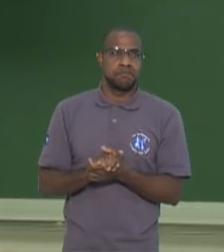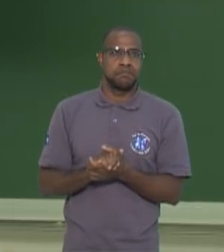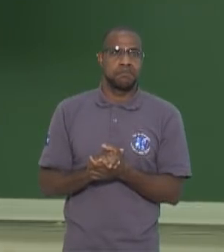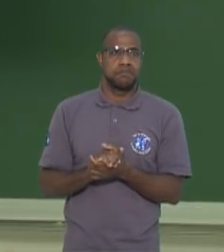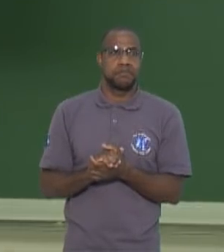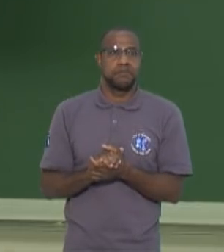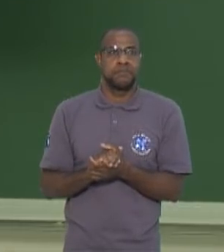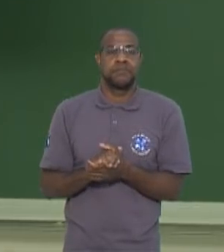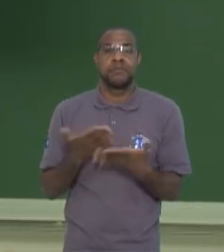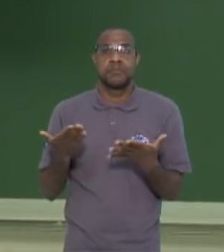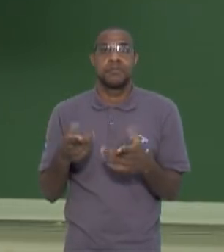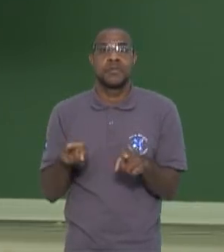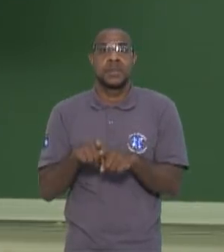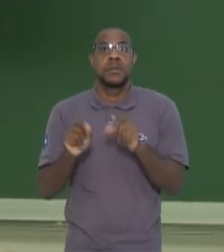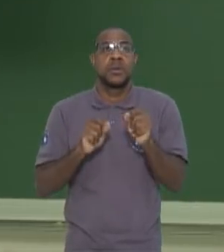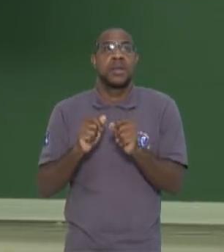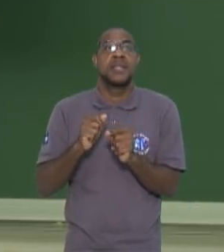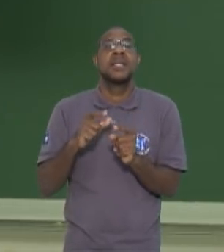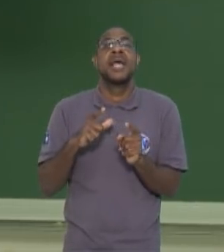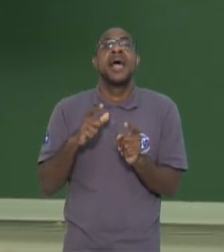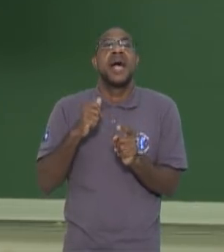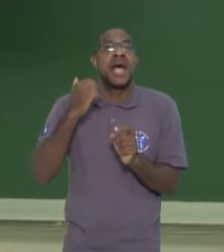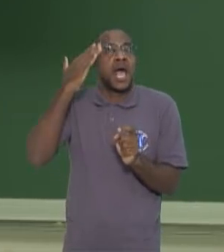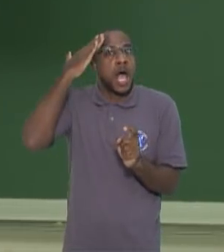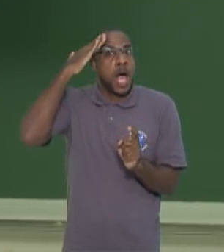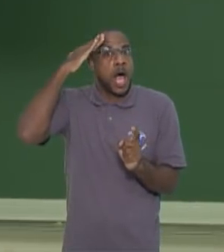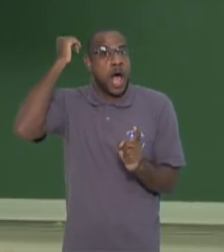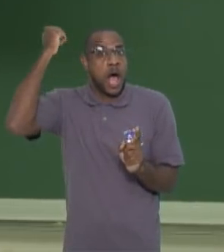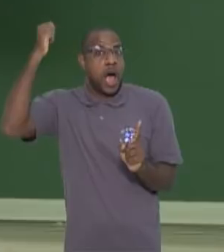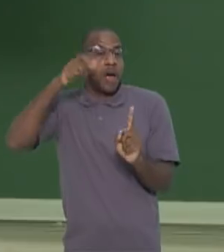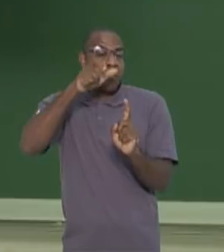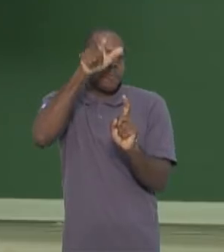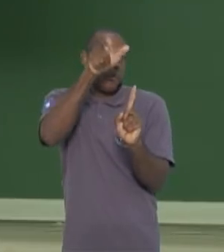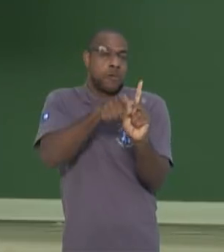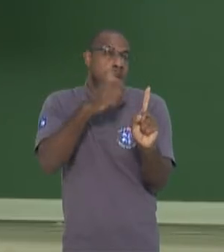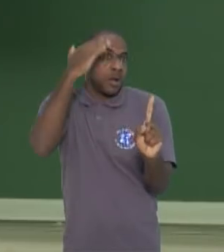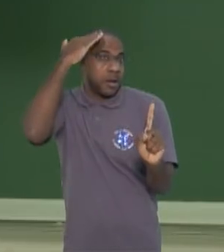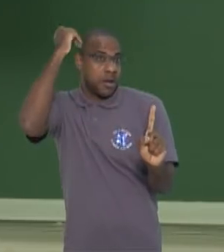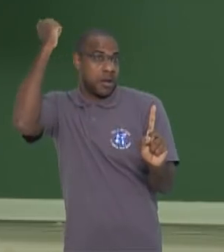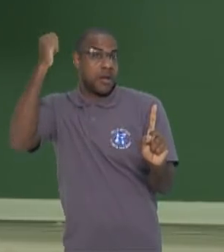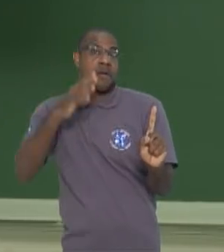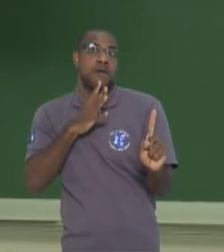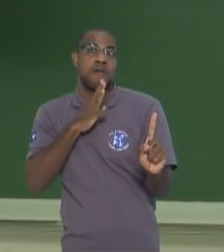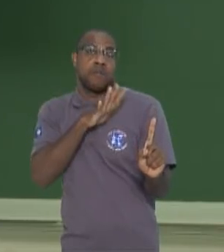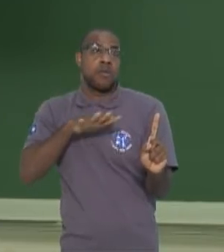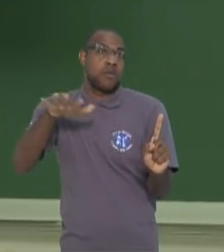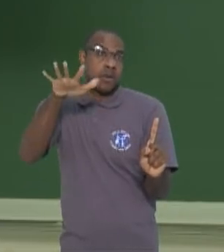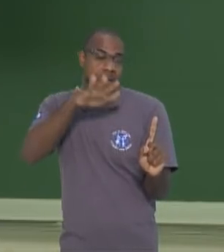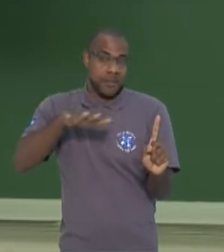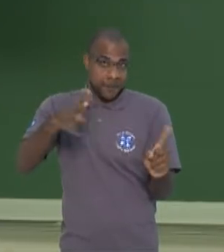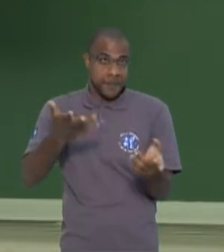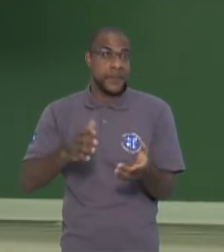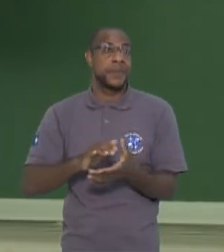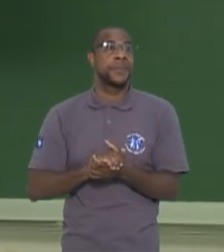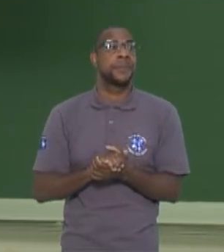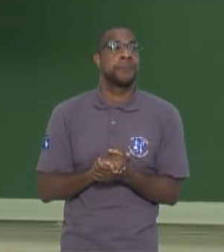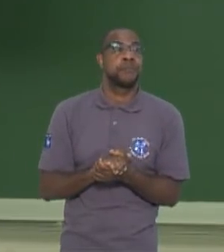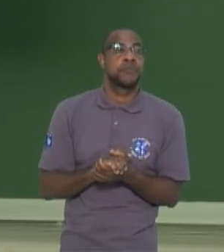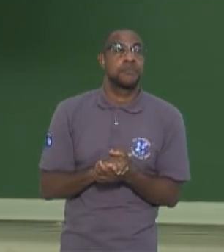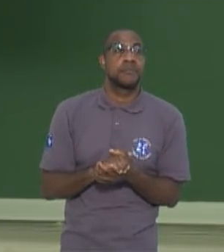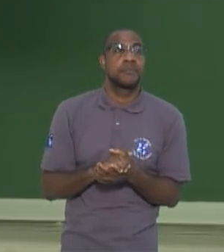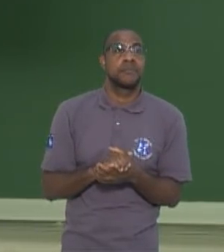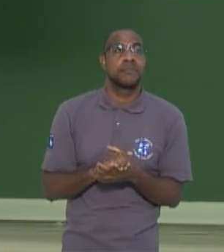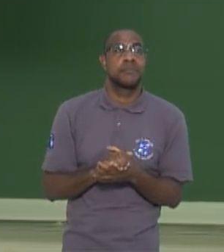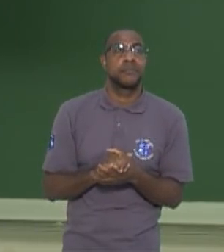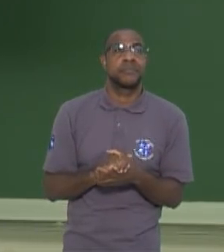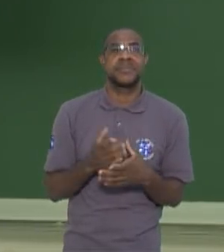como artistas mais conhecidos, personagens comics eu quero dizer quadrinhos, né? Por